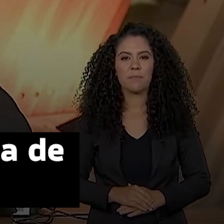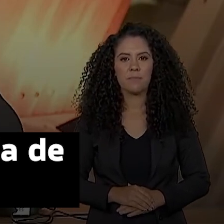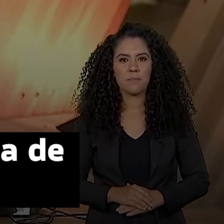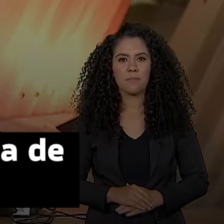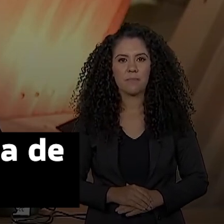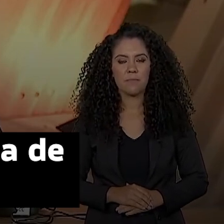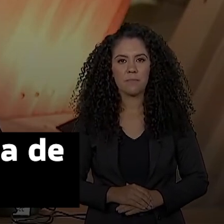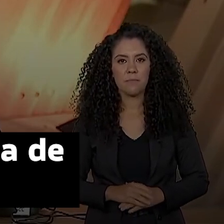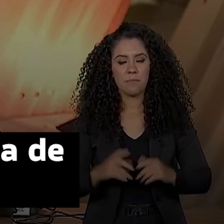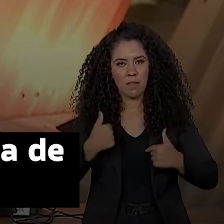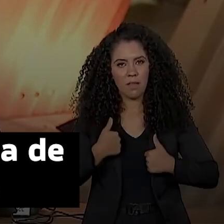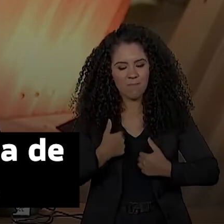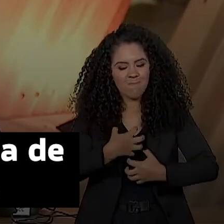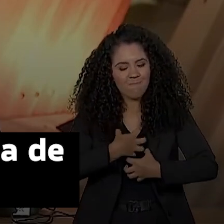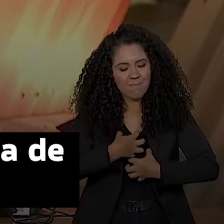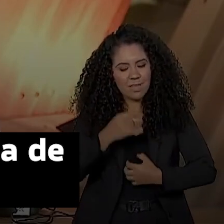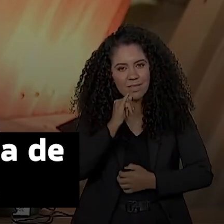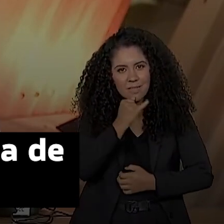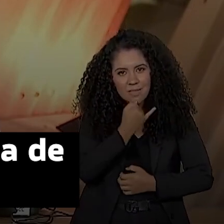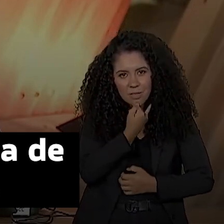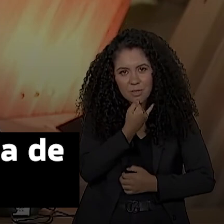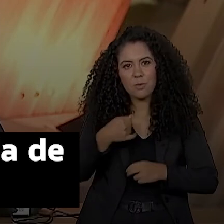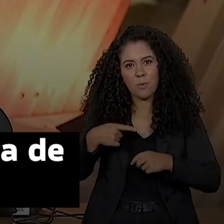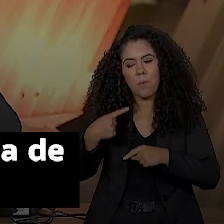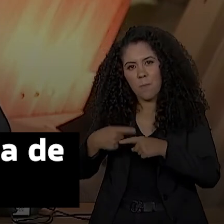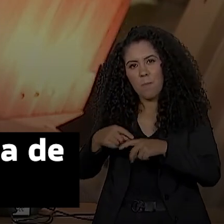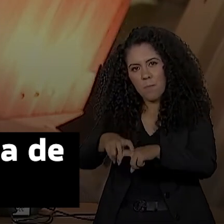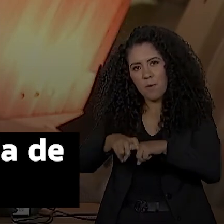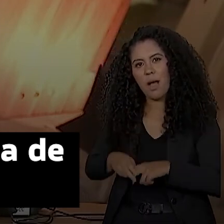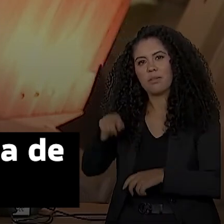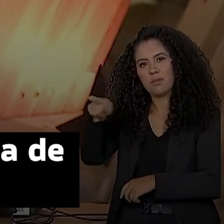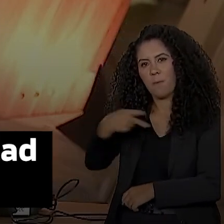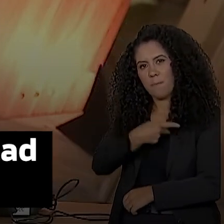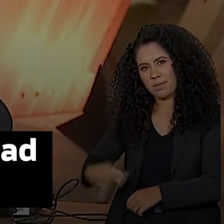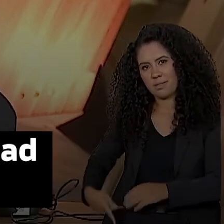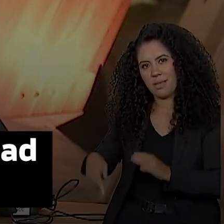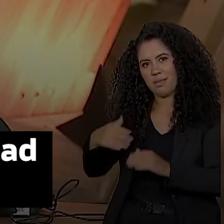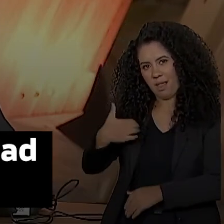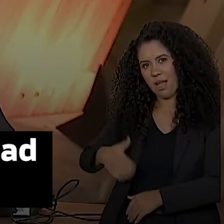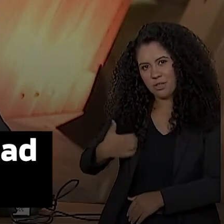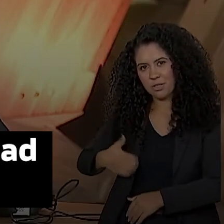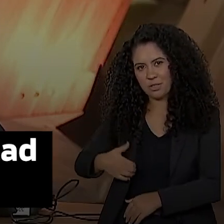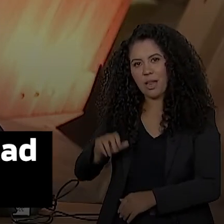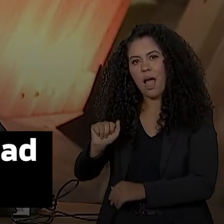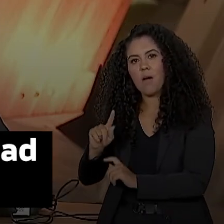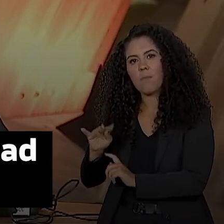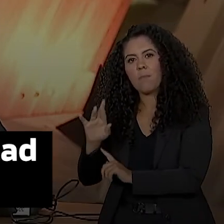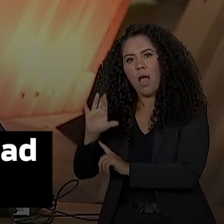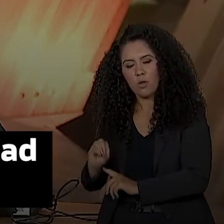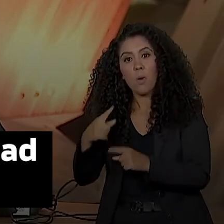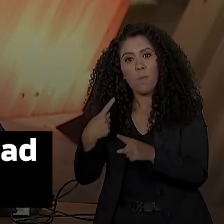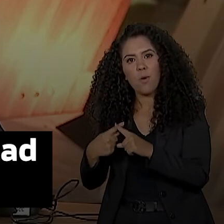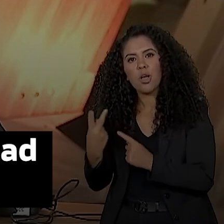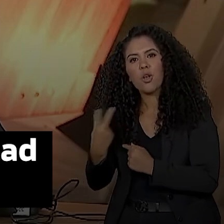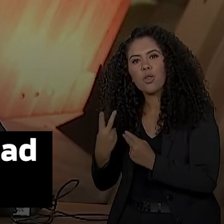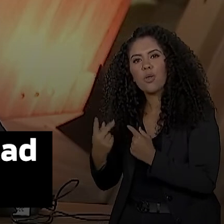esteja pessoalmente triste com a partida do nosso querido Alberto Fernandes, porque nós temos uma relação